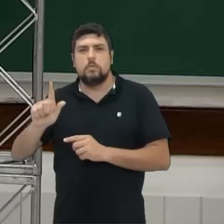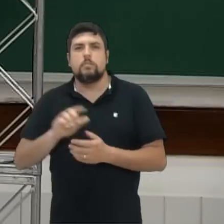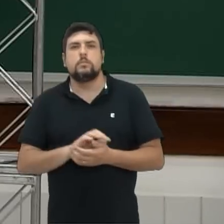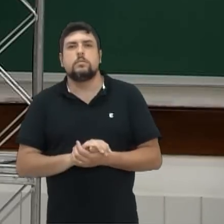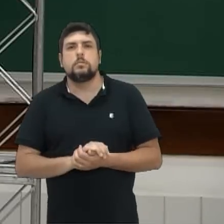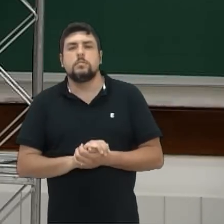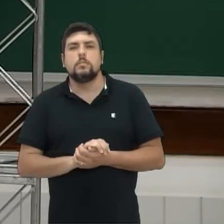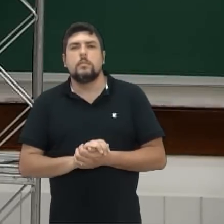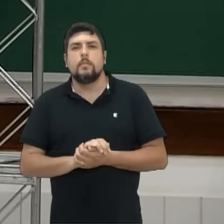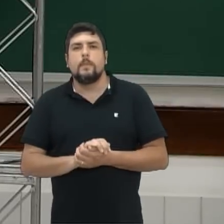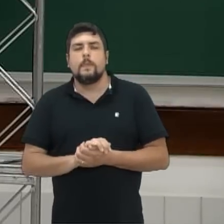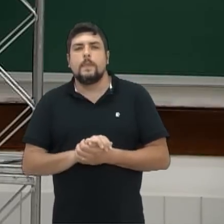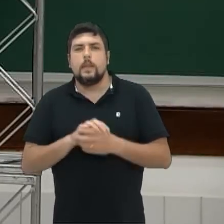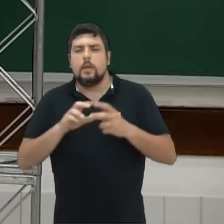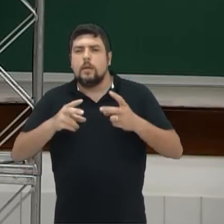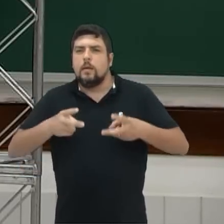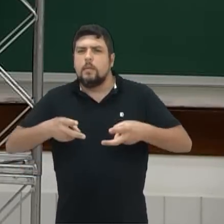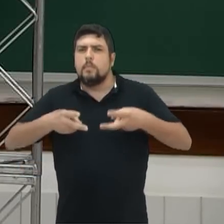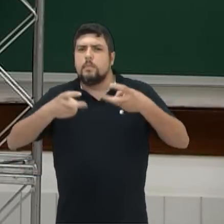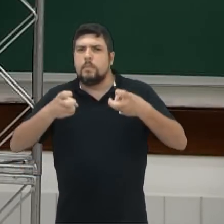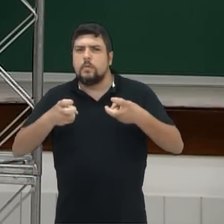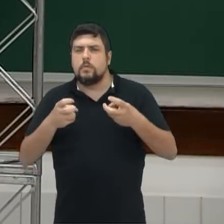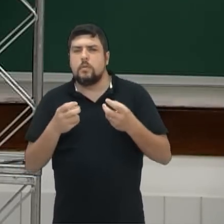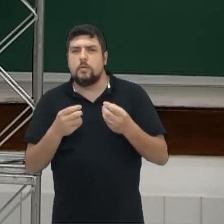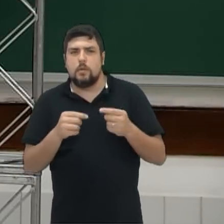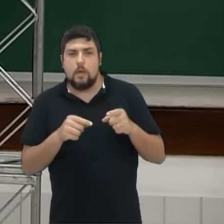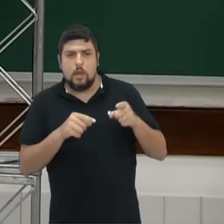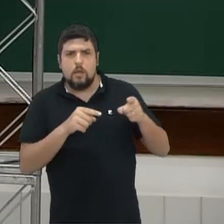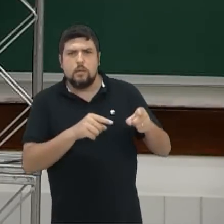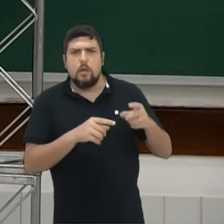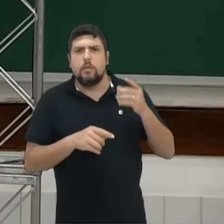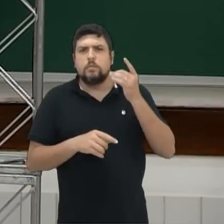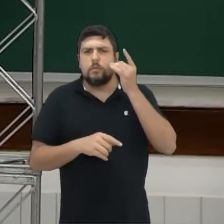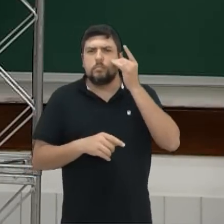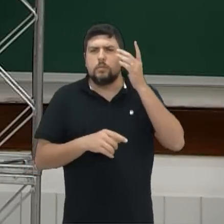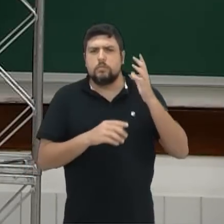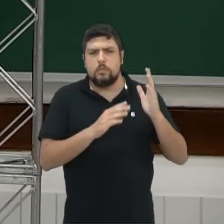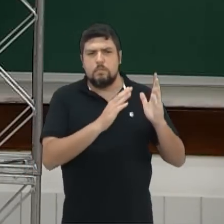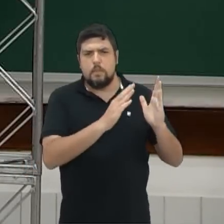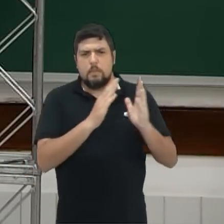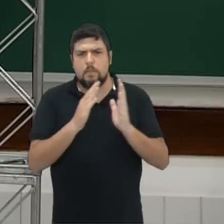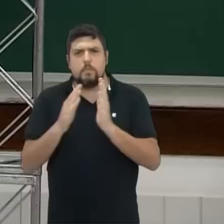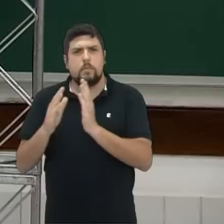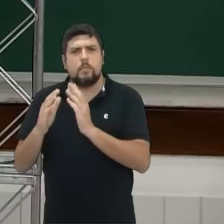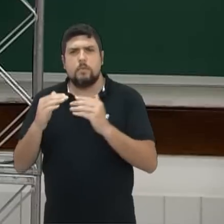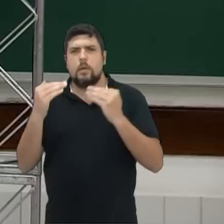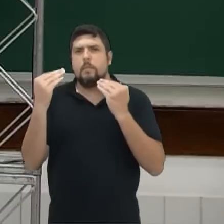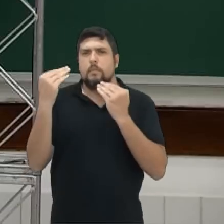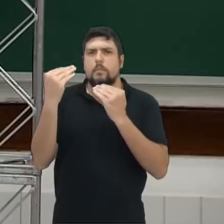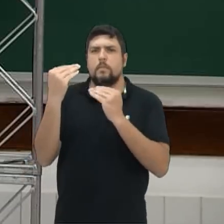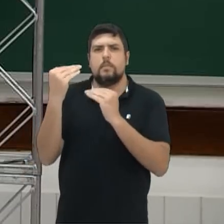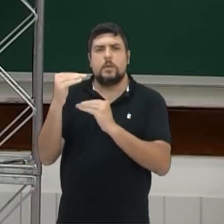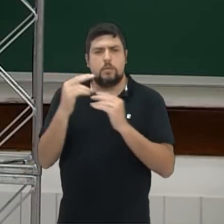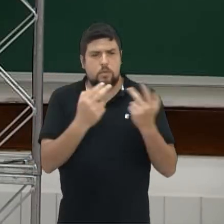foi calcular com unidades padronizadas e das aulas anteriores, com aquelas nossas unidades que a gente tinha